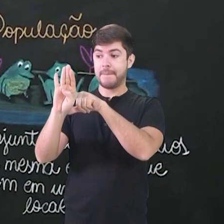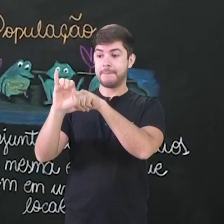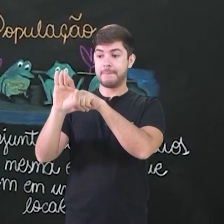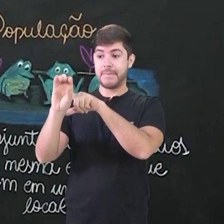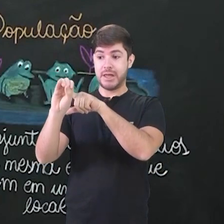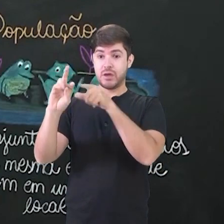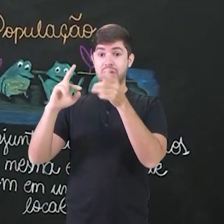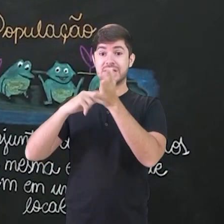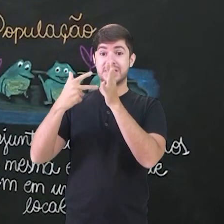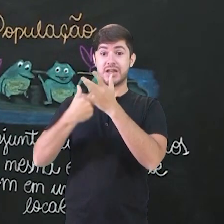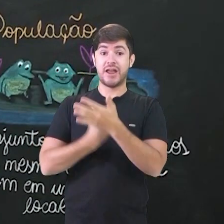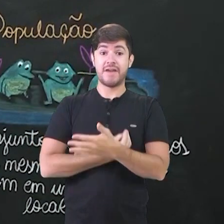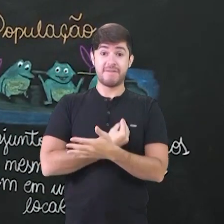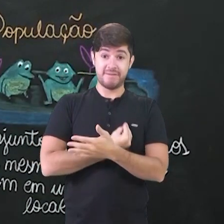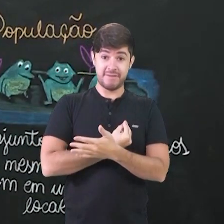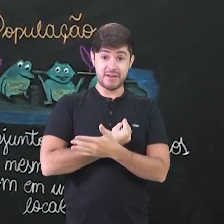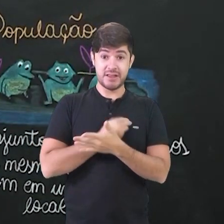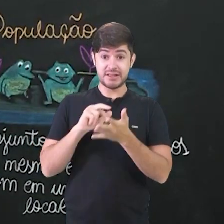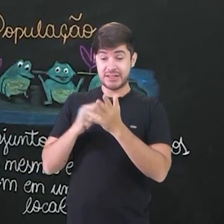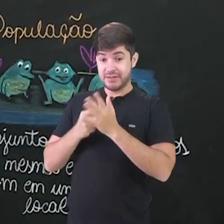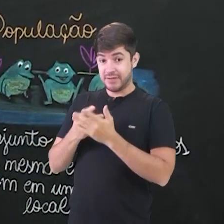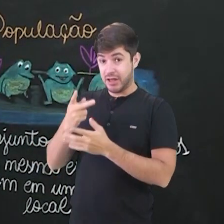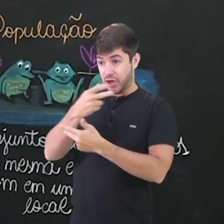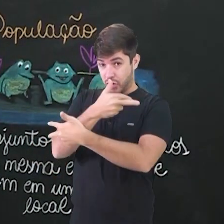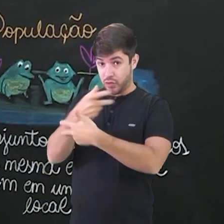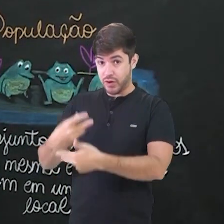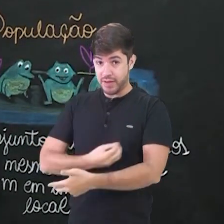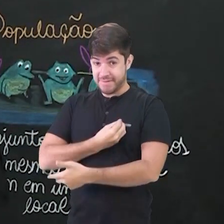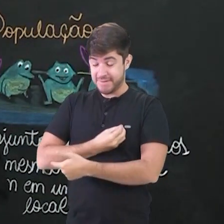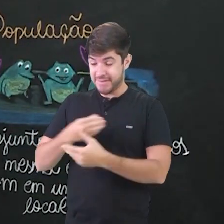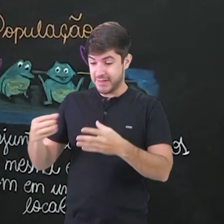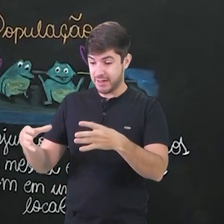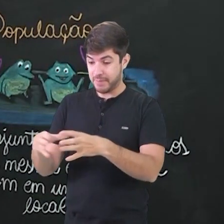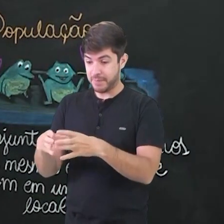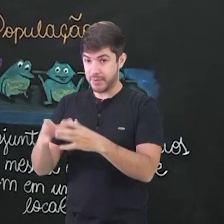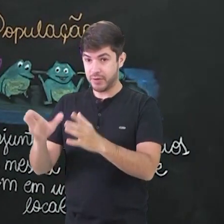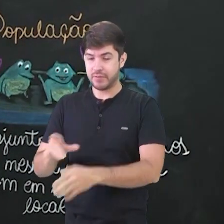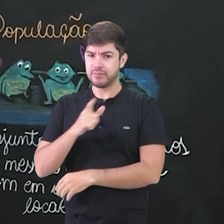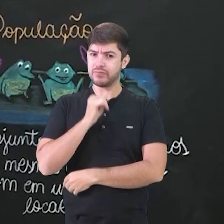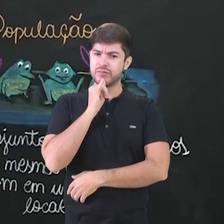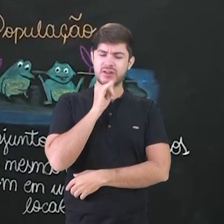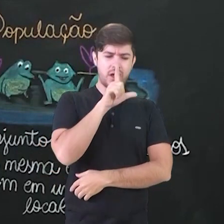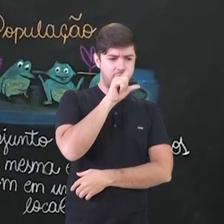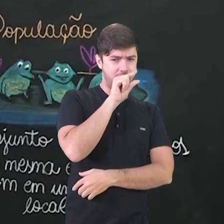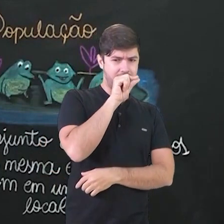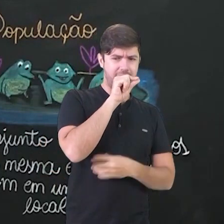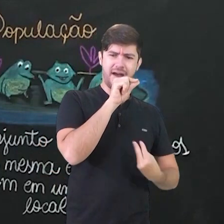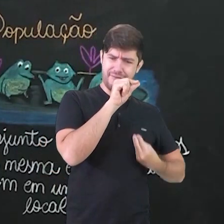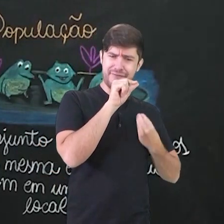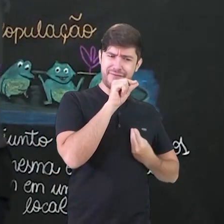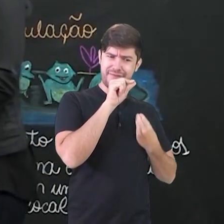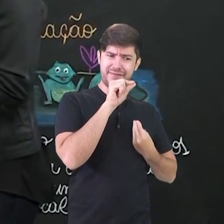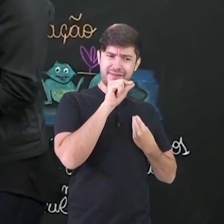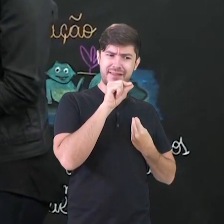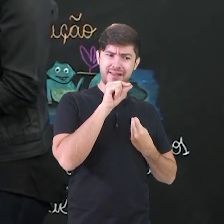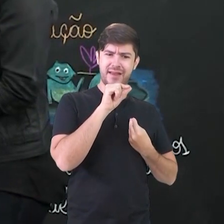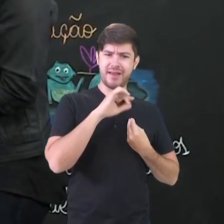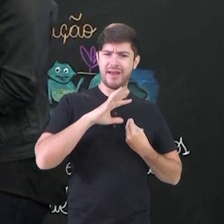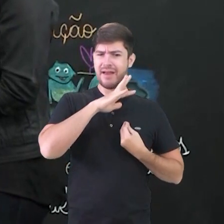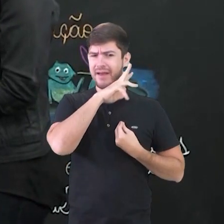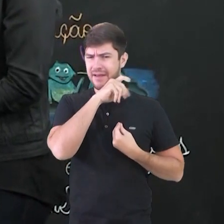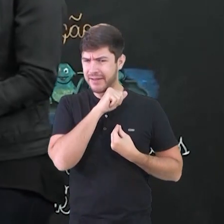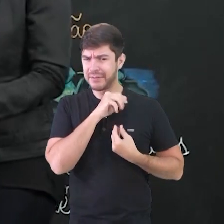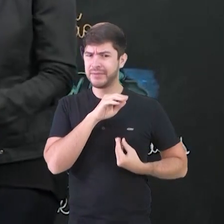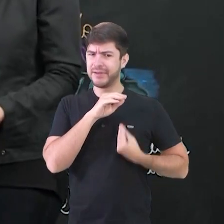vida. Então, são os fatores vivos que eu tenho no ambiente. Ave, biótico, né? Vivo. Os